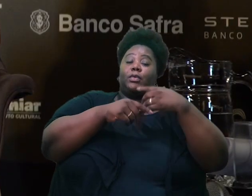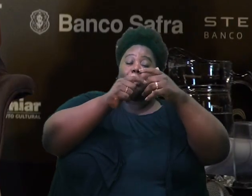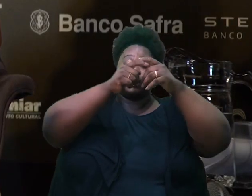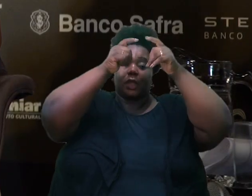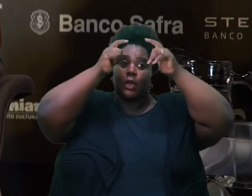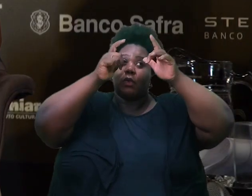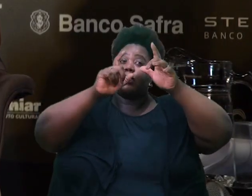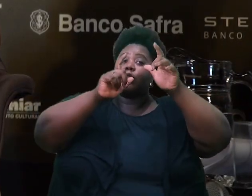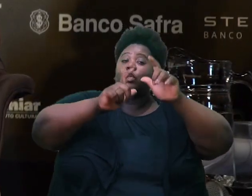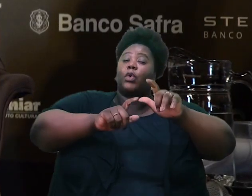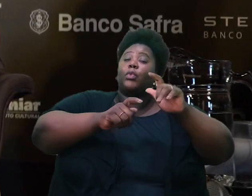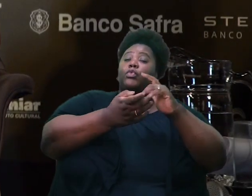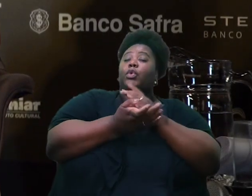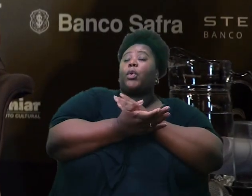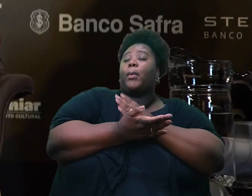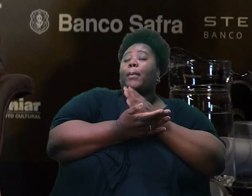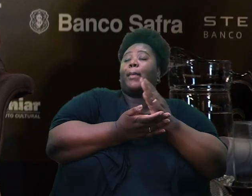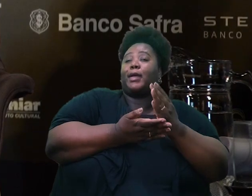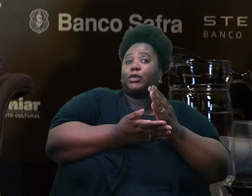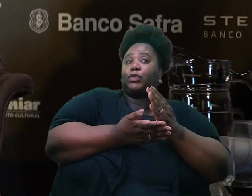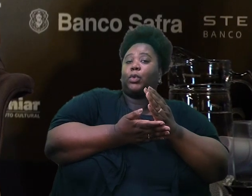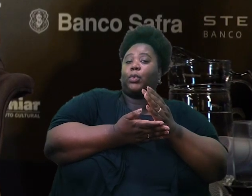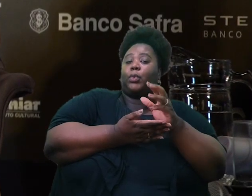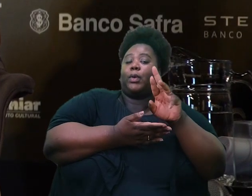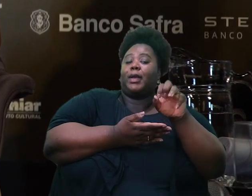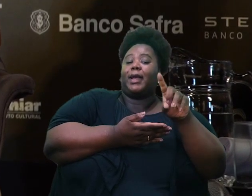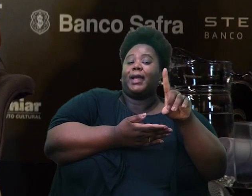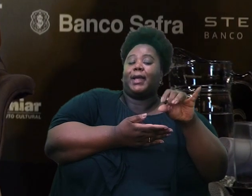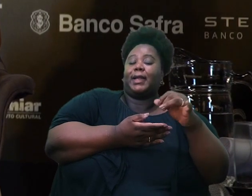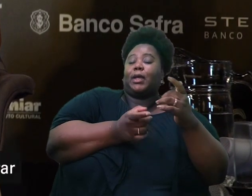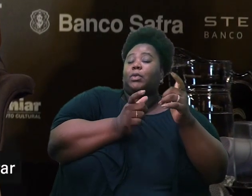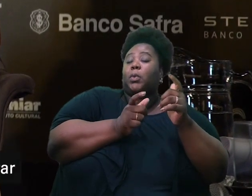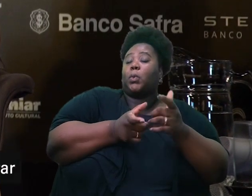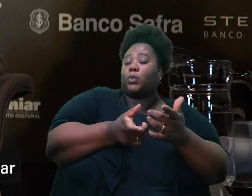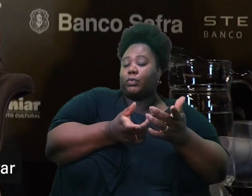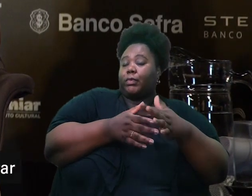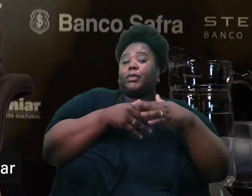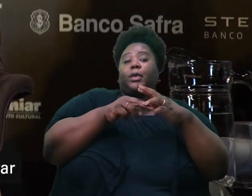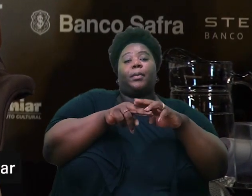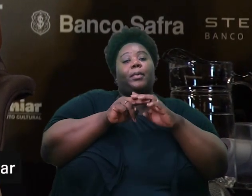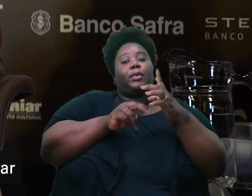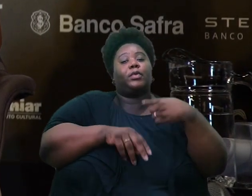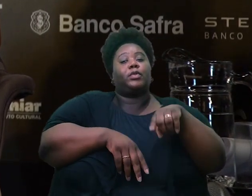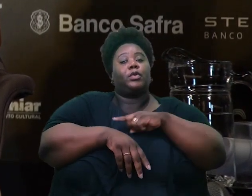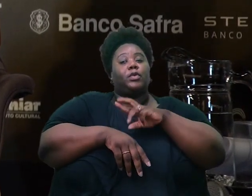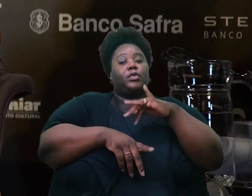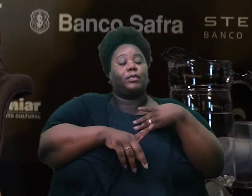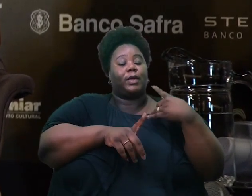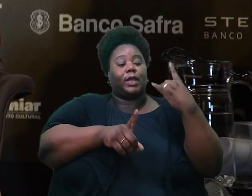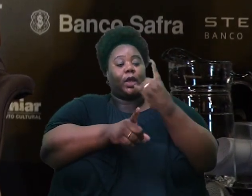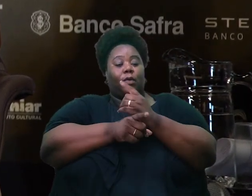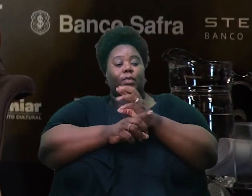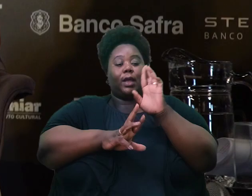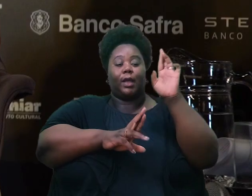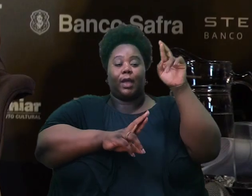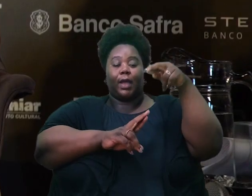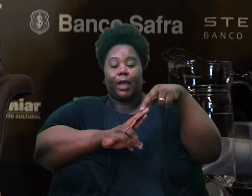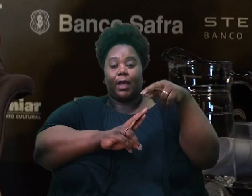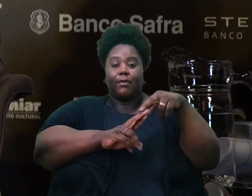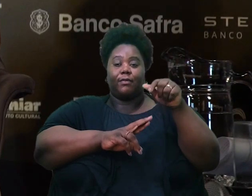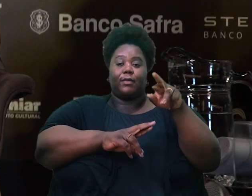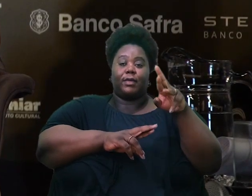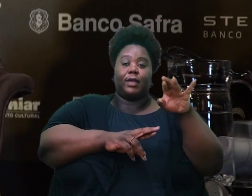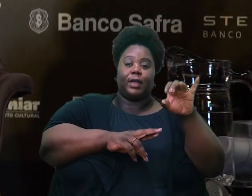de onde se deriva o reinado. Né? É por isso que nós vamos encontrar referências a